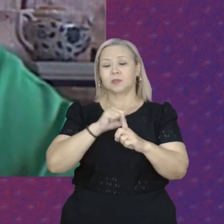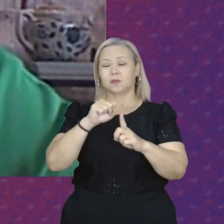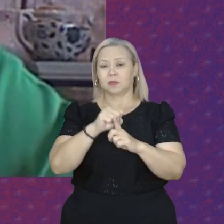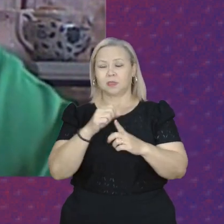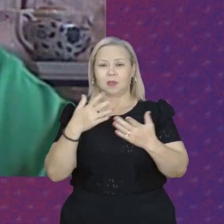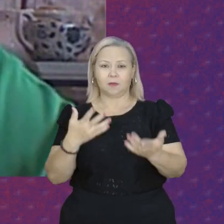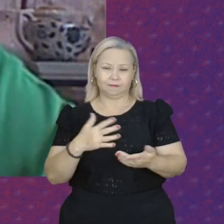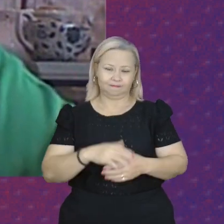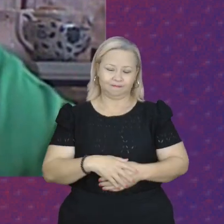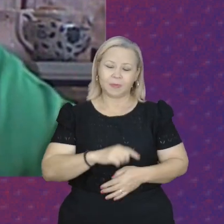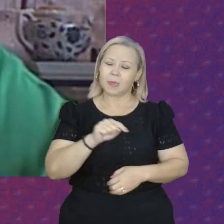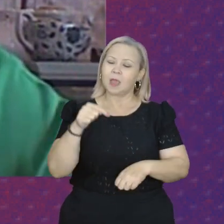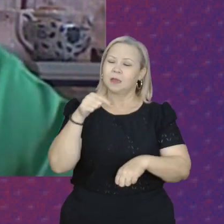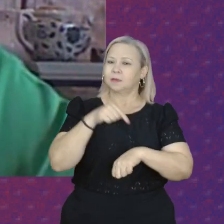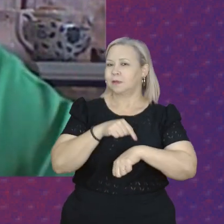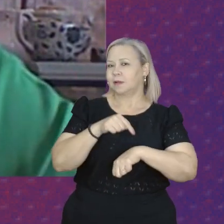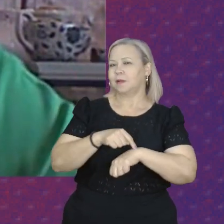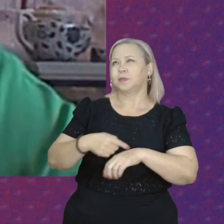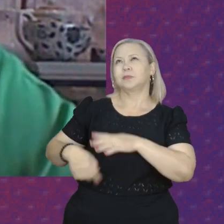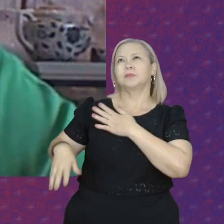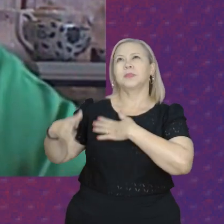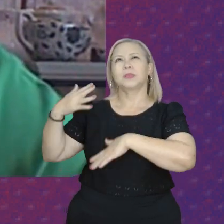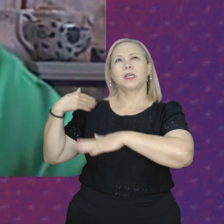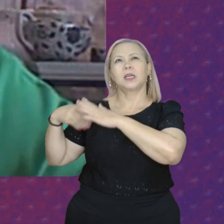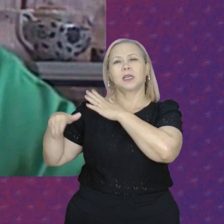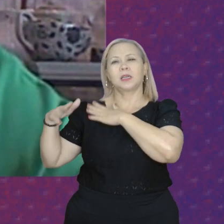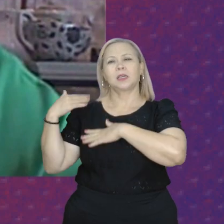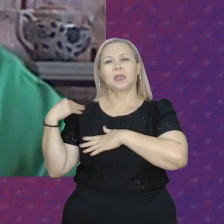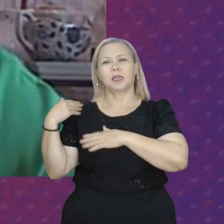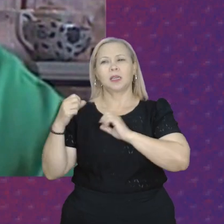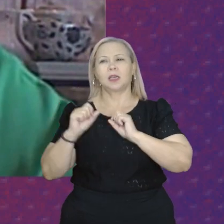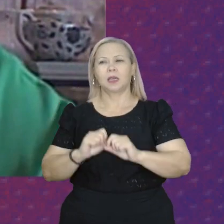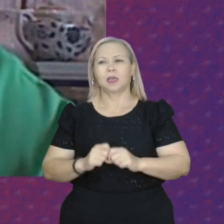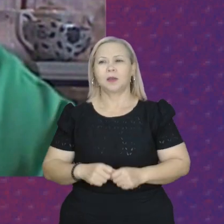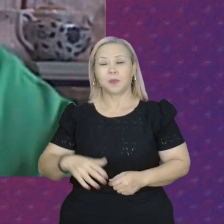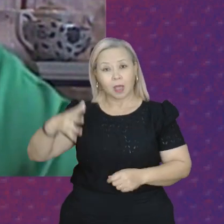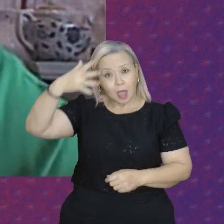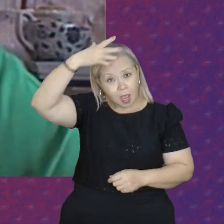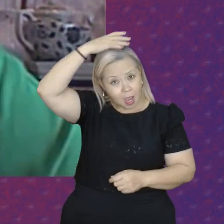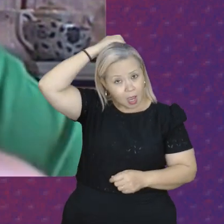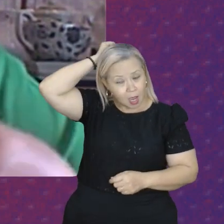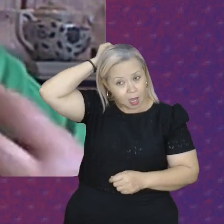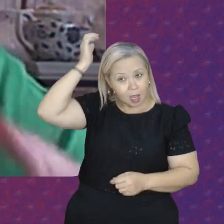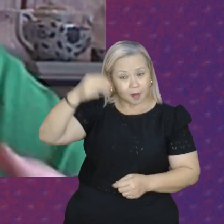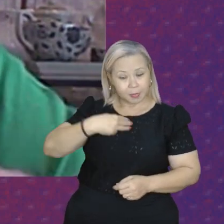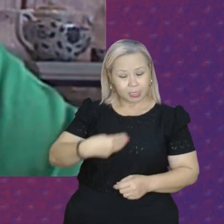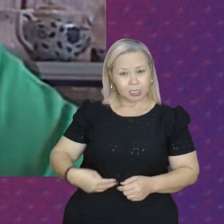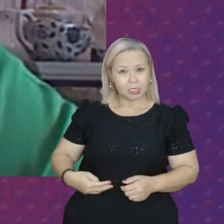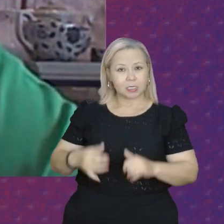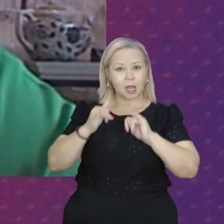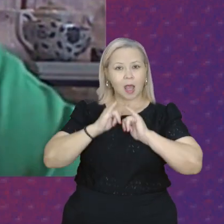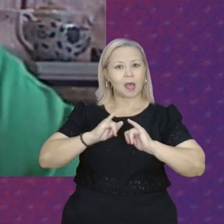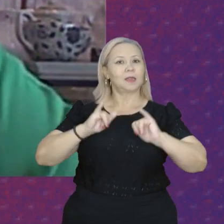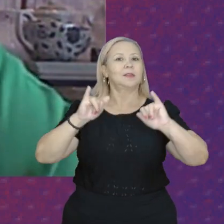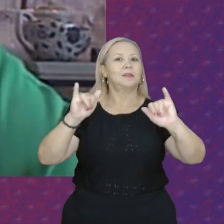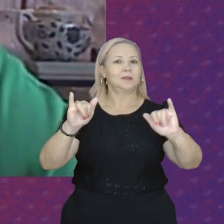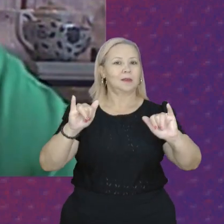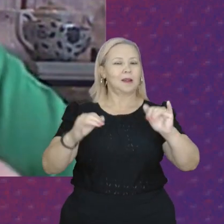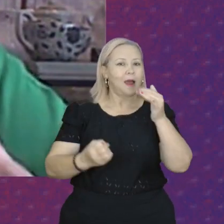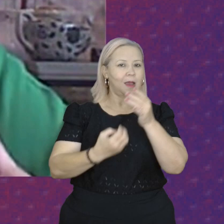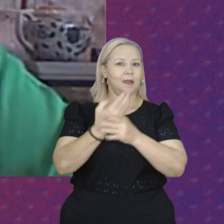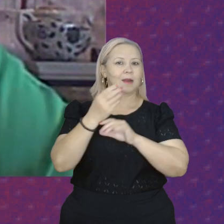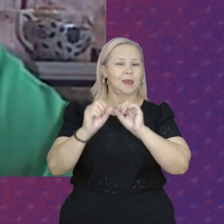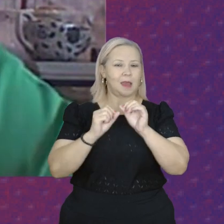naquele momento, à época, não é, a ministra Benedita da Silva, ela declara a criação,